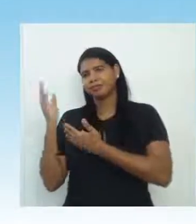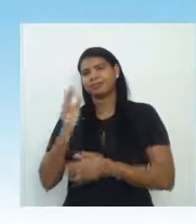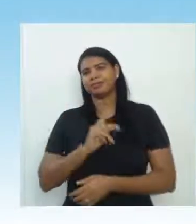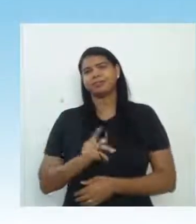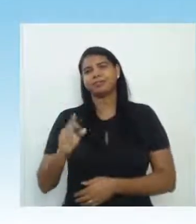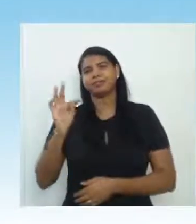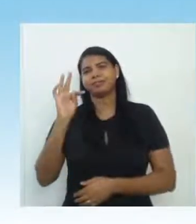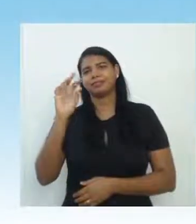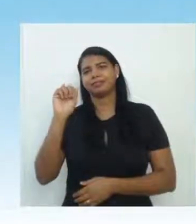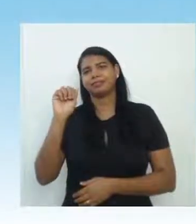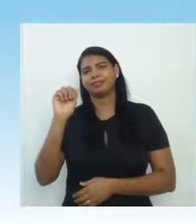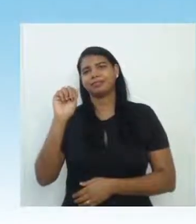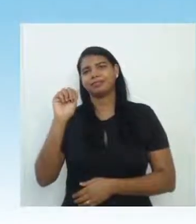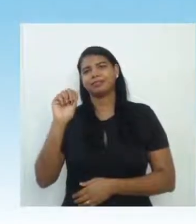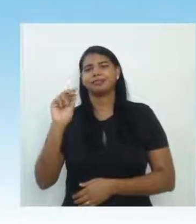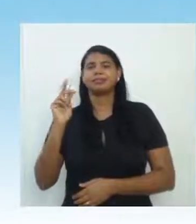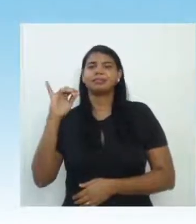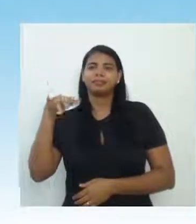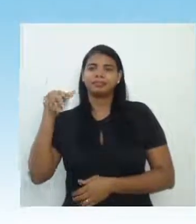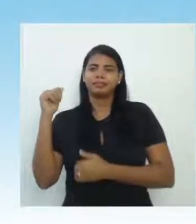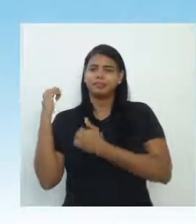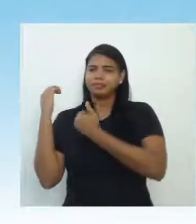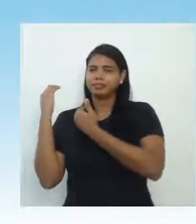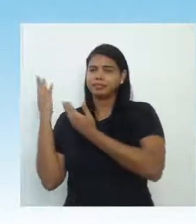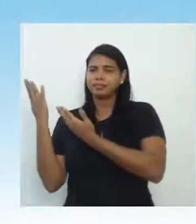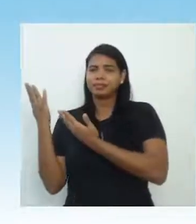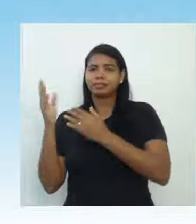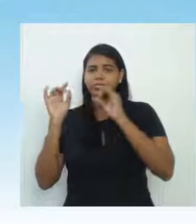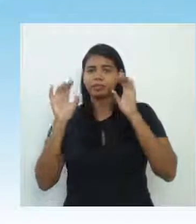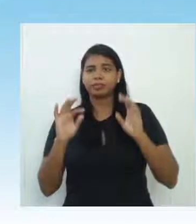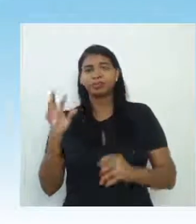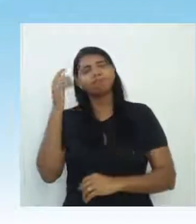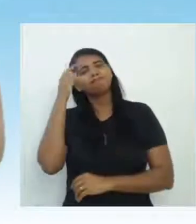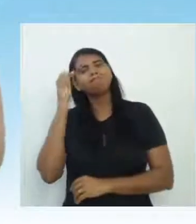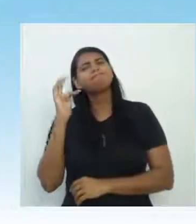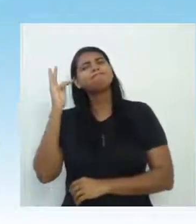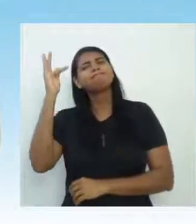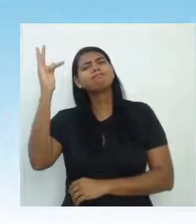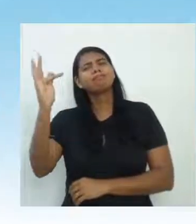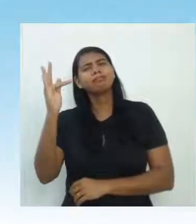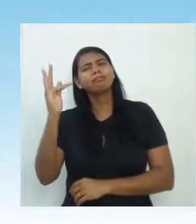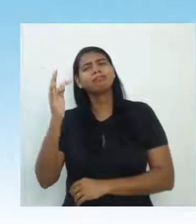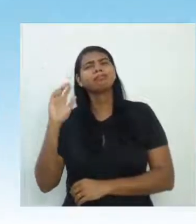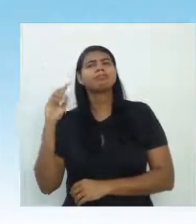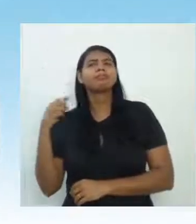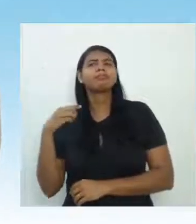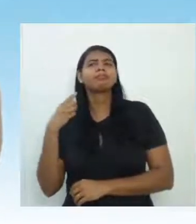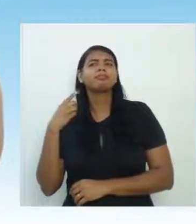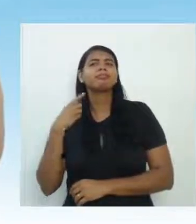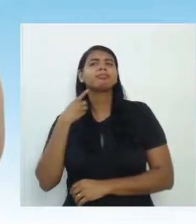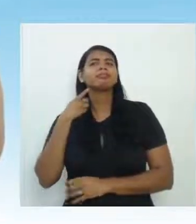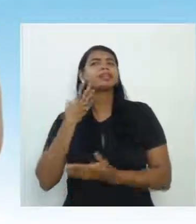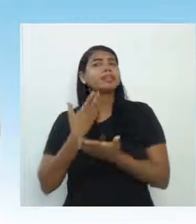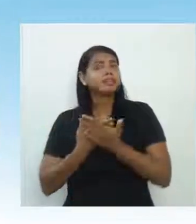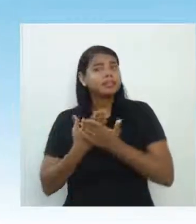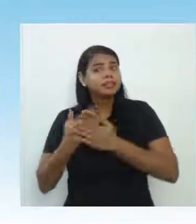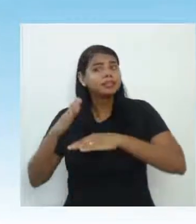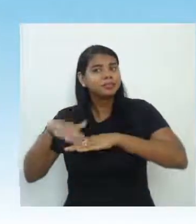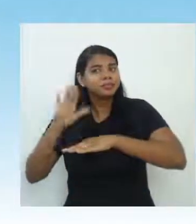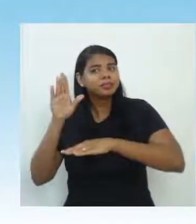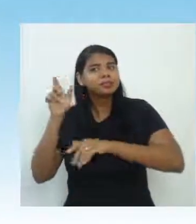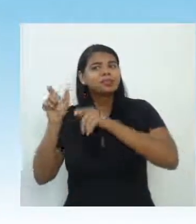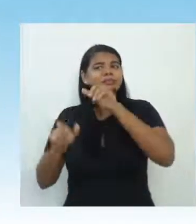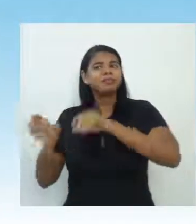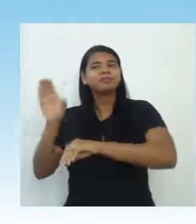Tainá citou muito bem. E para você em especial que pensa no futuro em ser advogado, que tal estudar mais um pouco sobre a